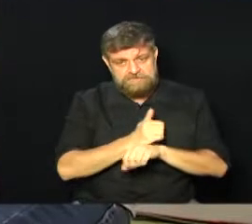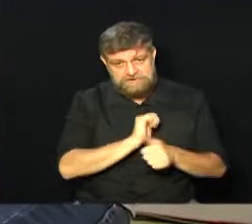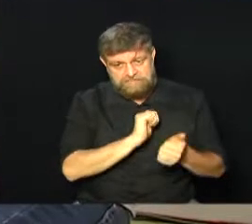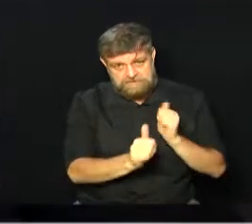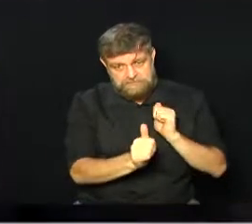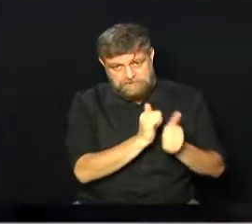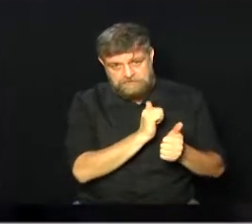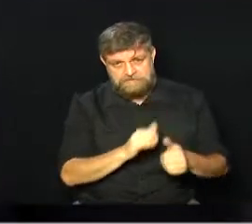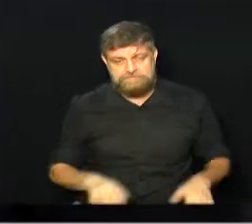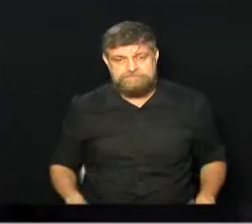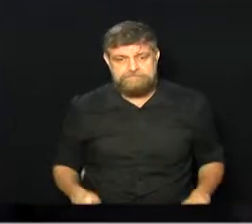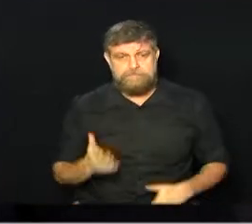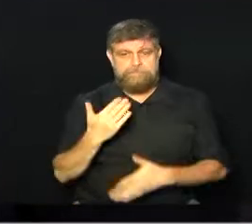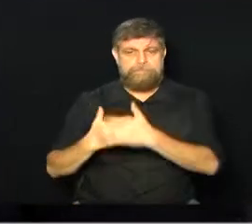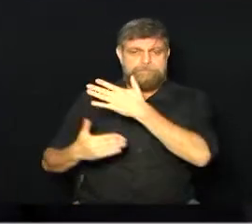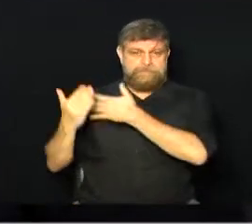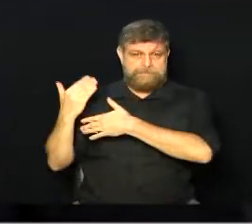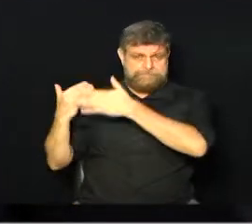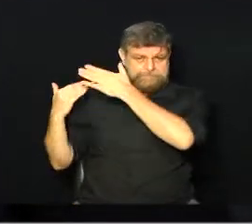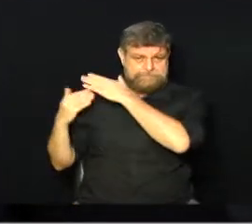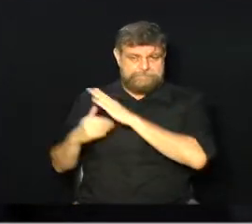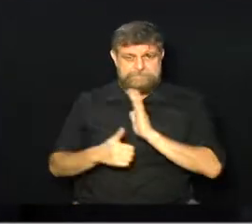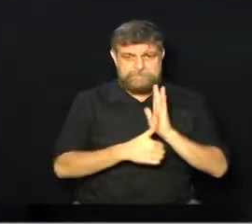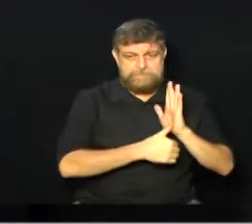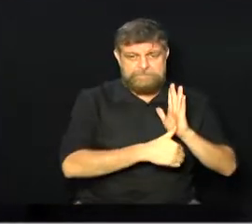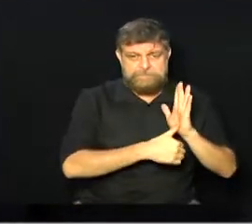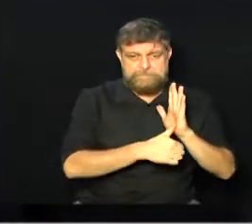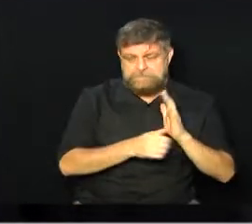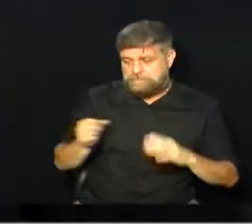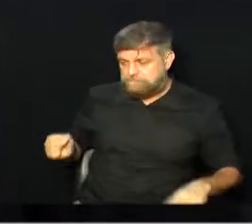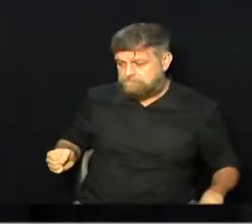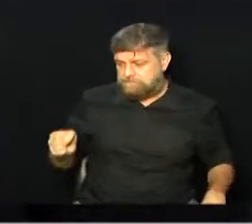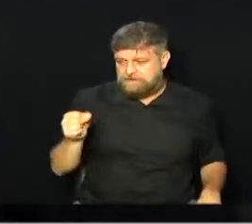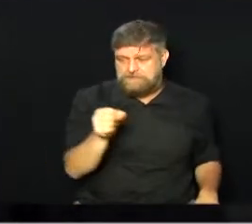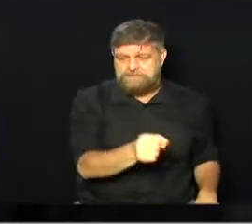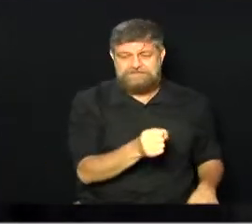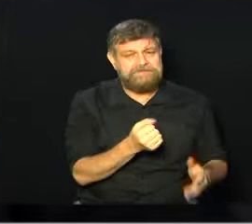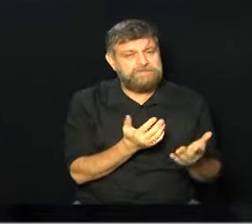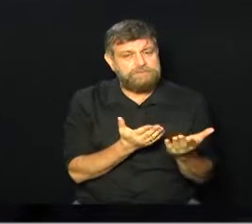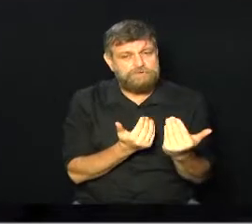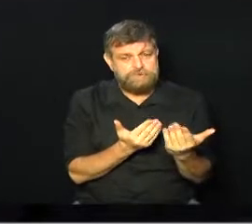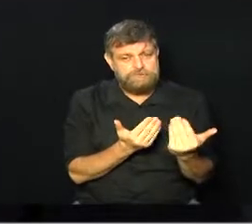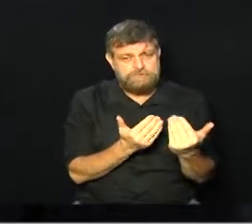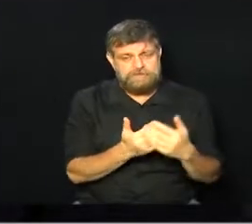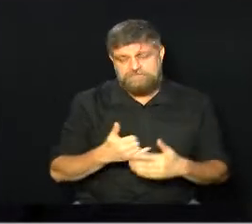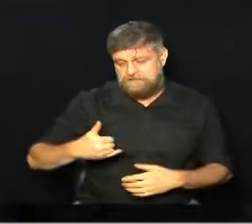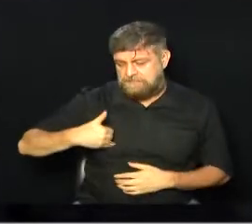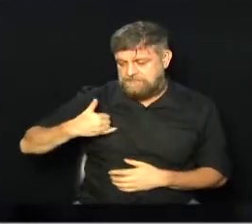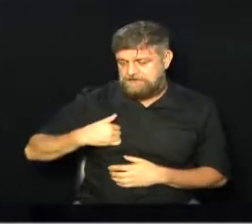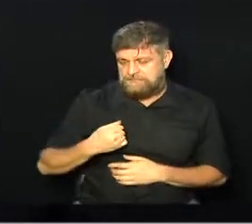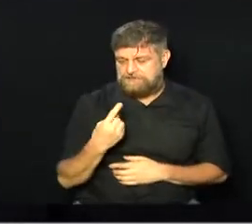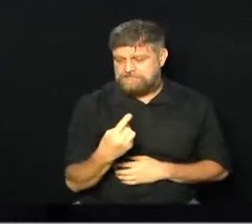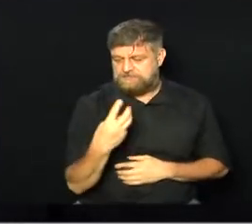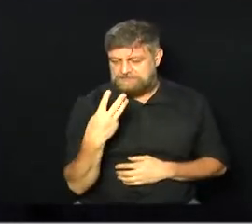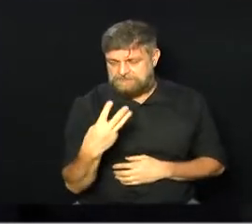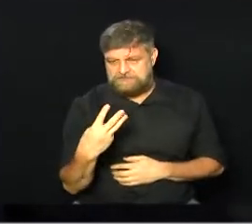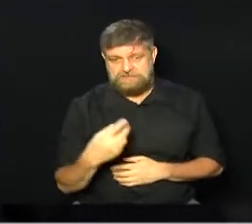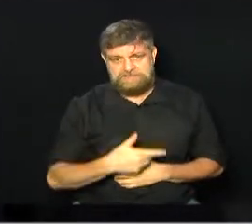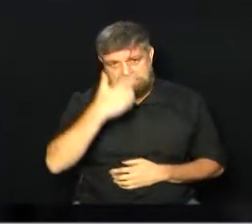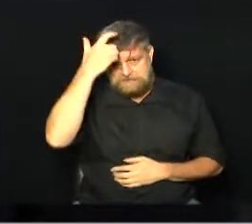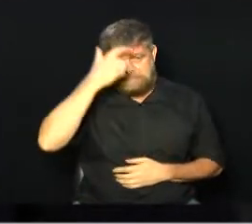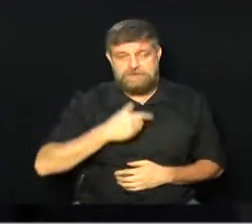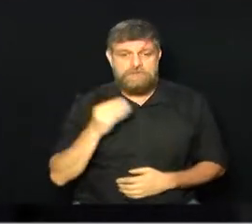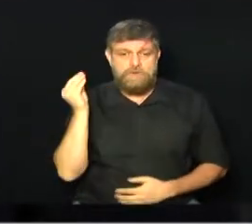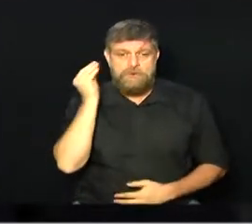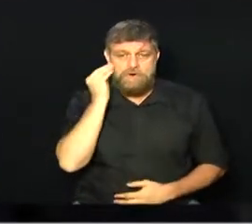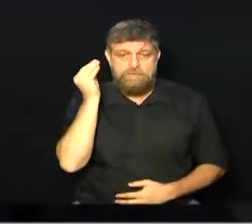Olha, Gabriel, antigamente os clubes levavam os jogadores mais jovens, né? 12, 13 anos, que nem essa oportunidade que eu fui